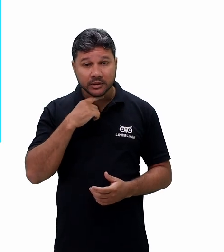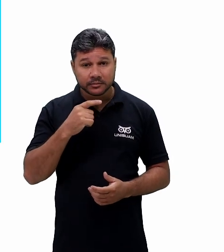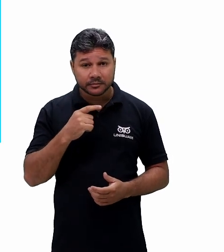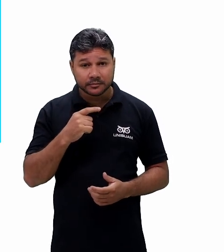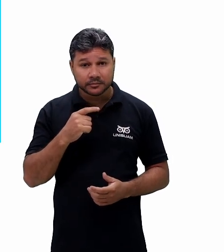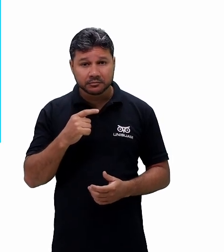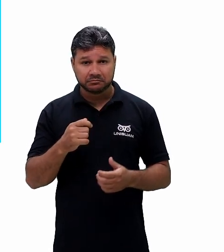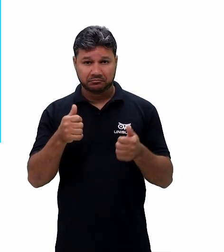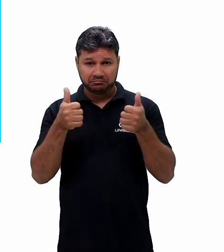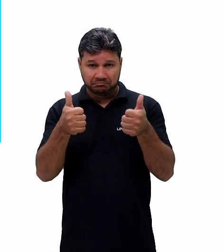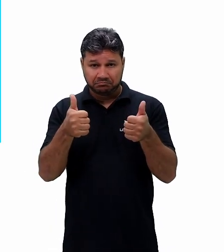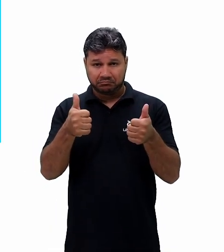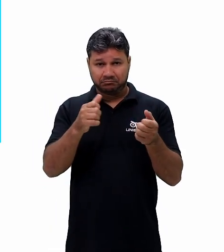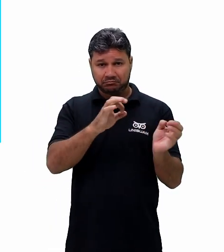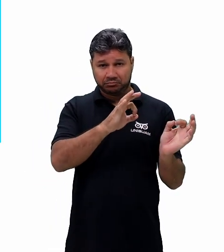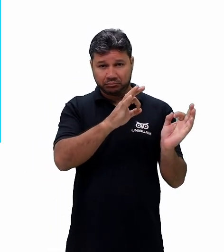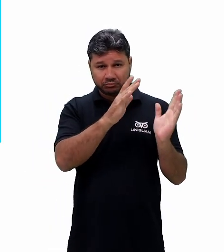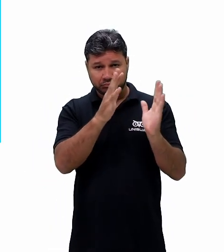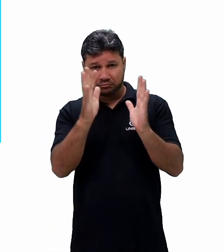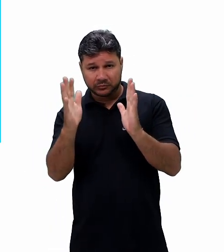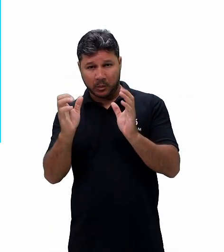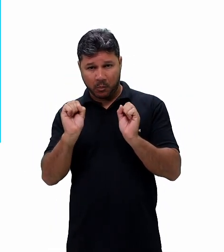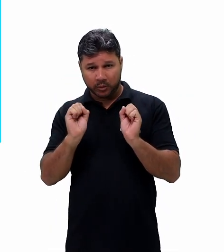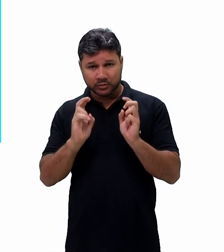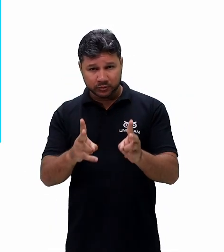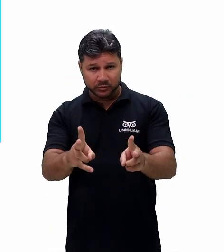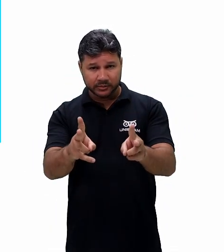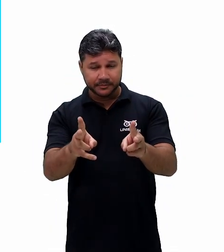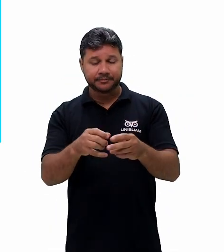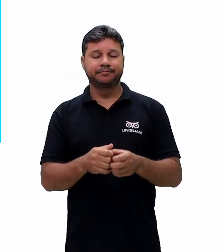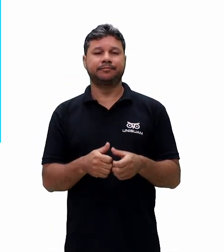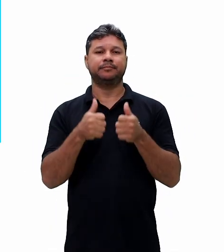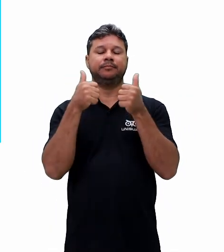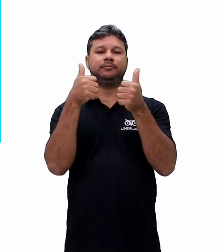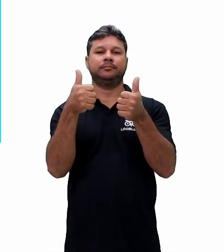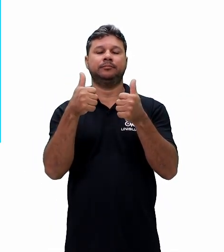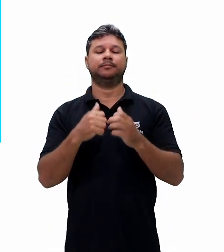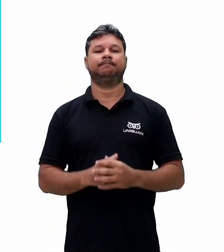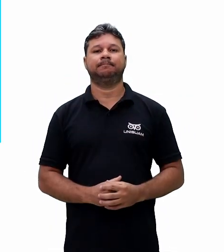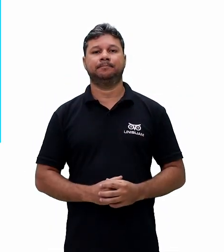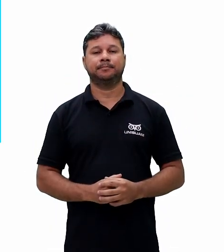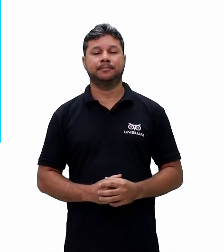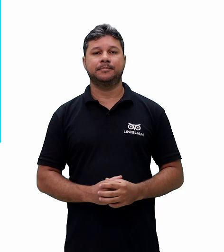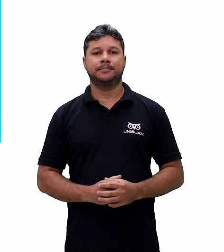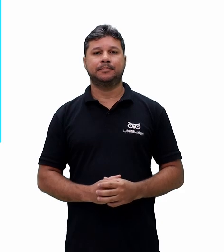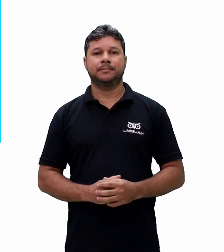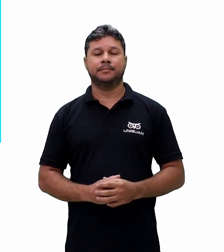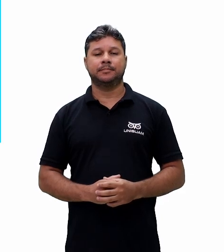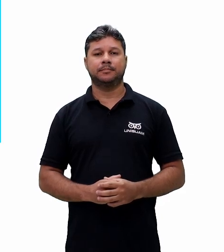Dúvidas? Tudo bem até aqui? Posso prosseguir? Muito bom.